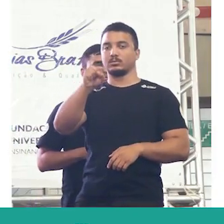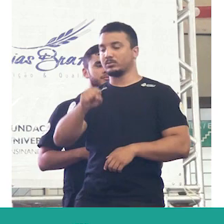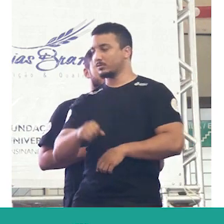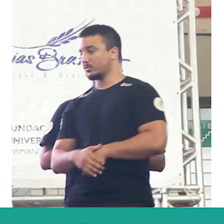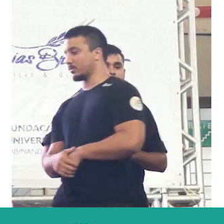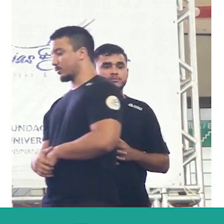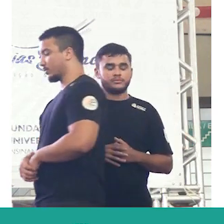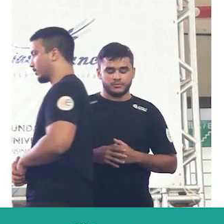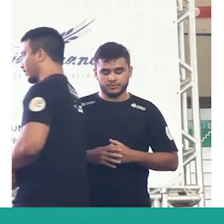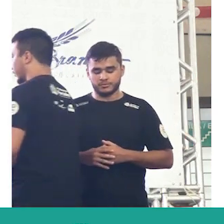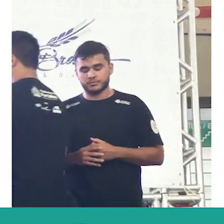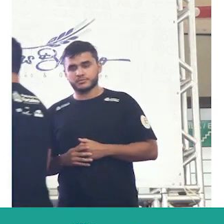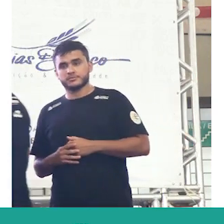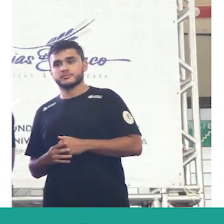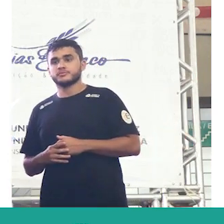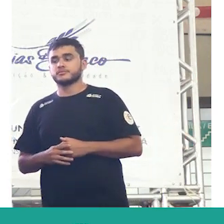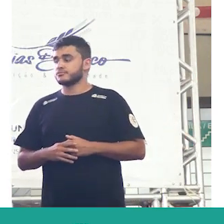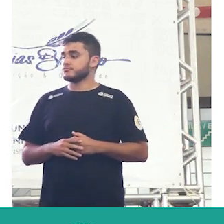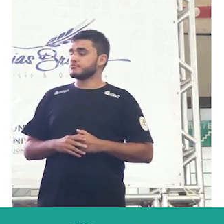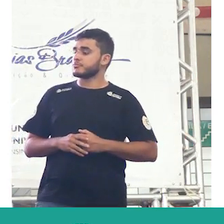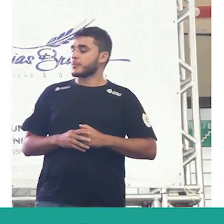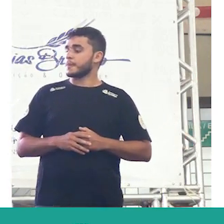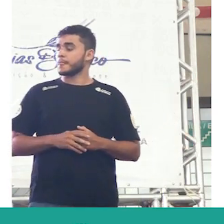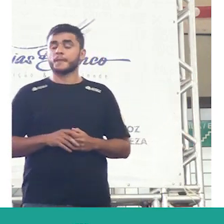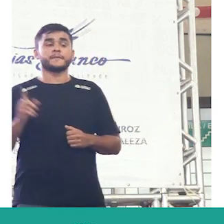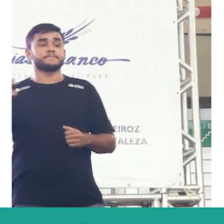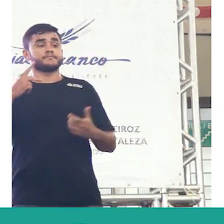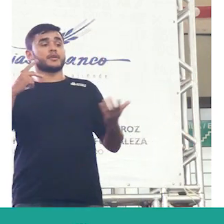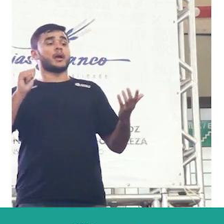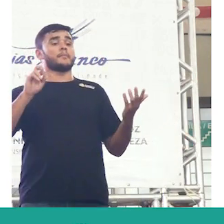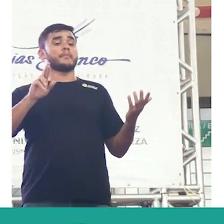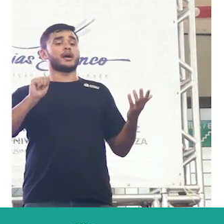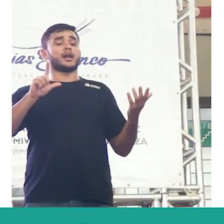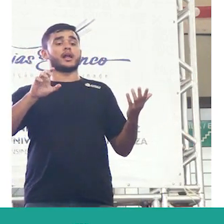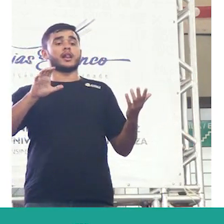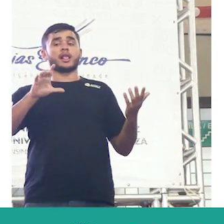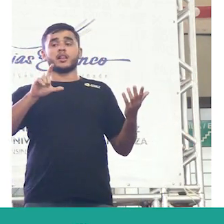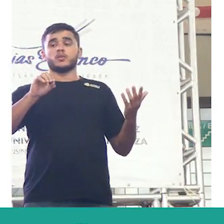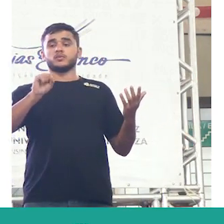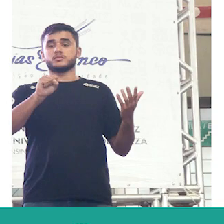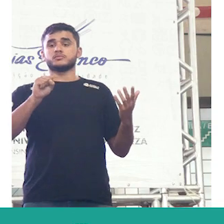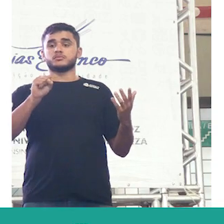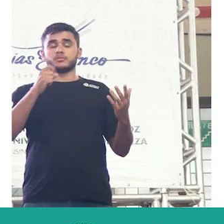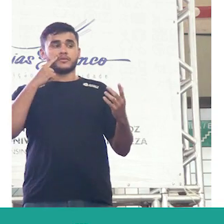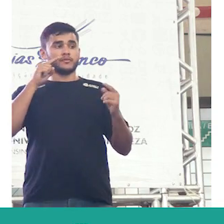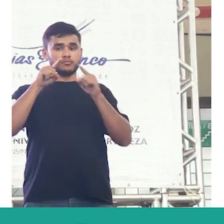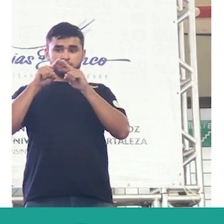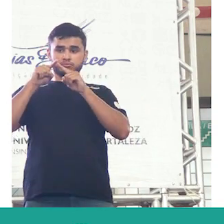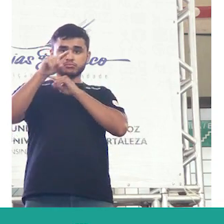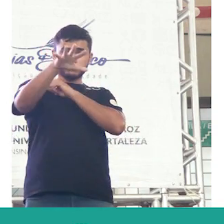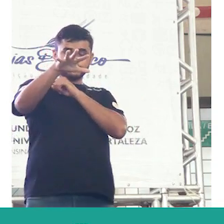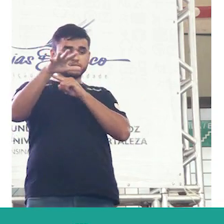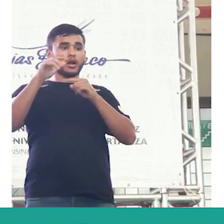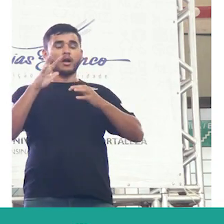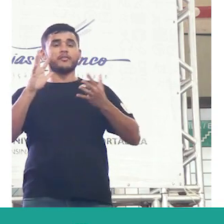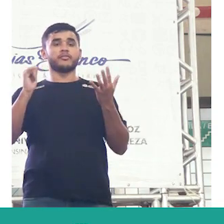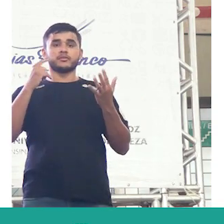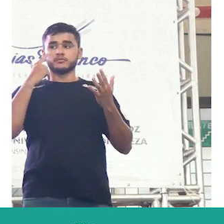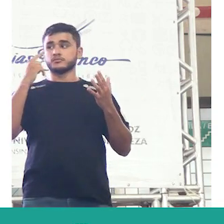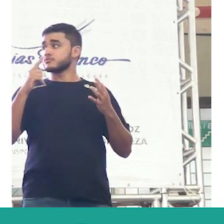raios paralelos? Raios paralelos são aqueles que não vão nem para um ponto e nem saem de um ponto.